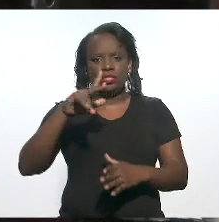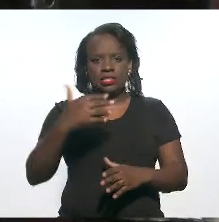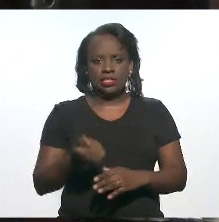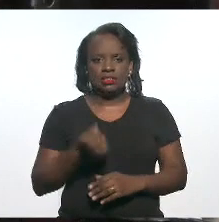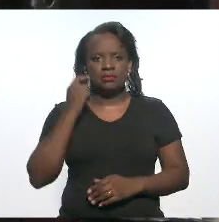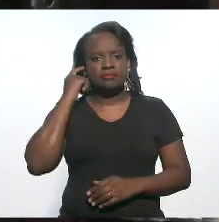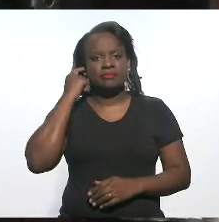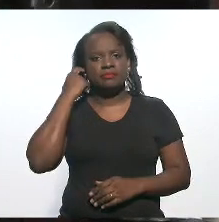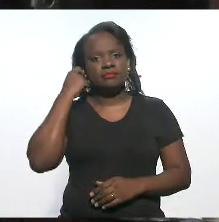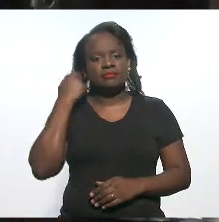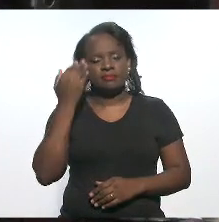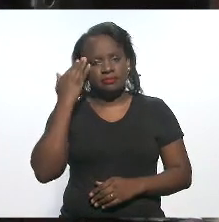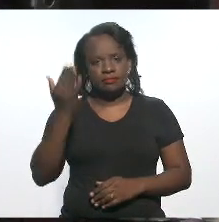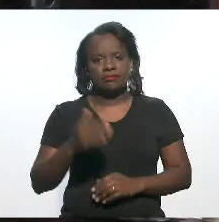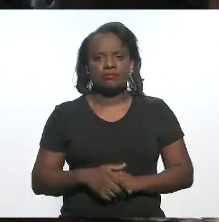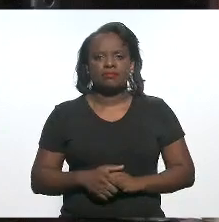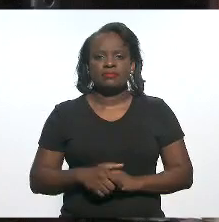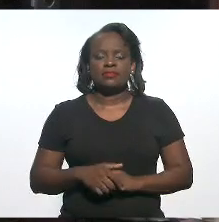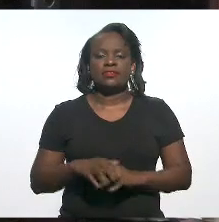Obrigado.